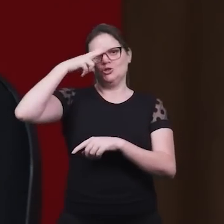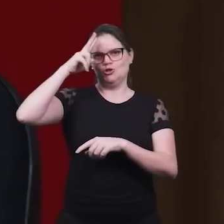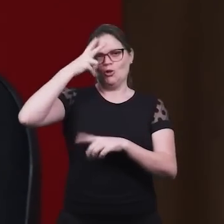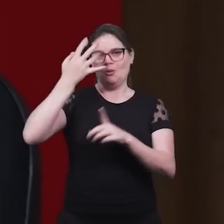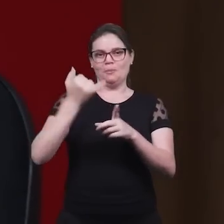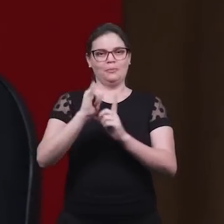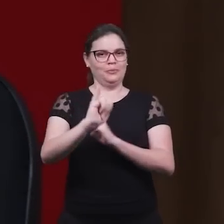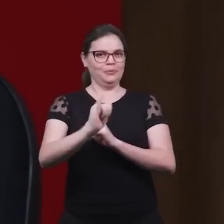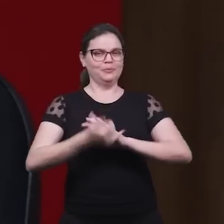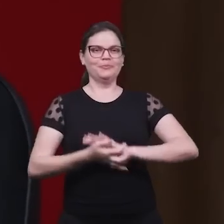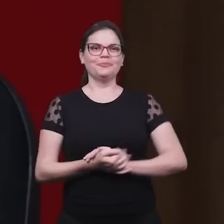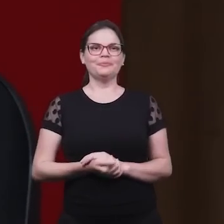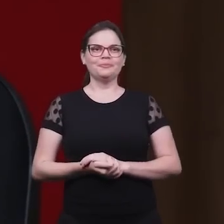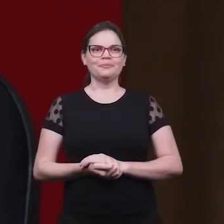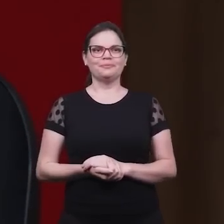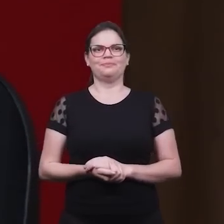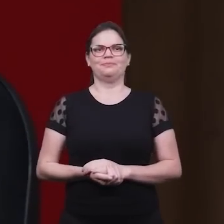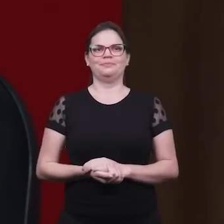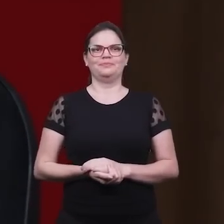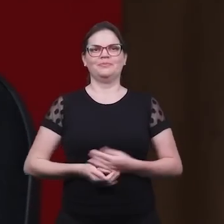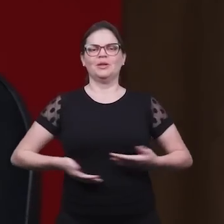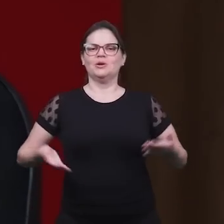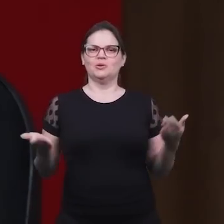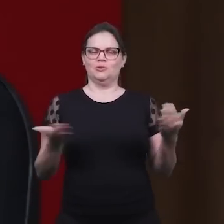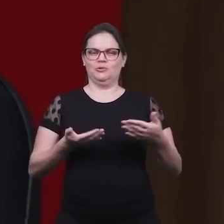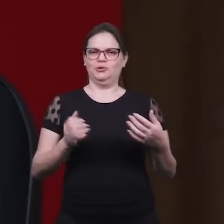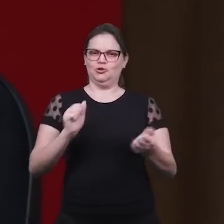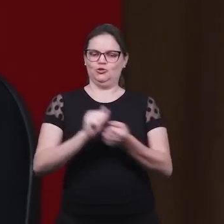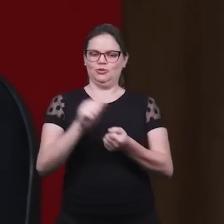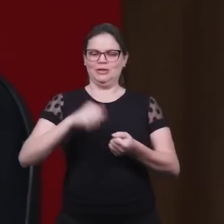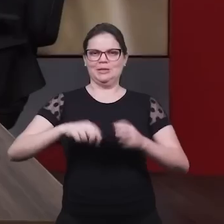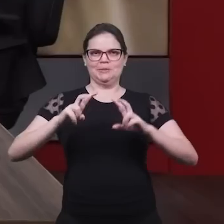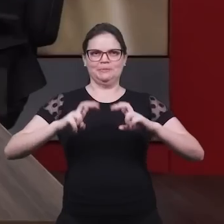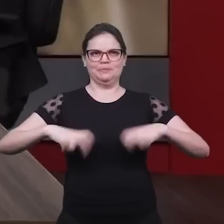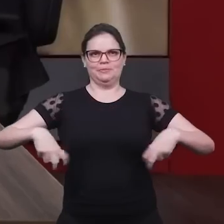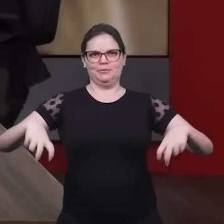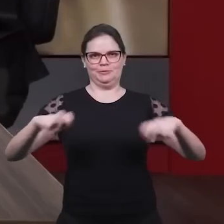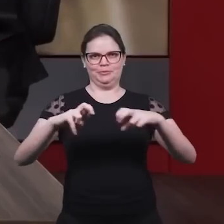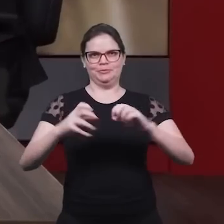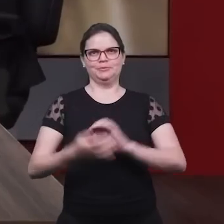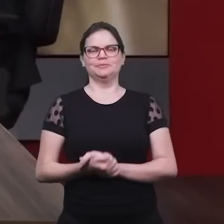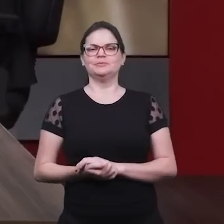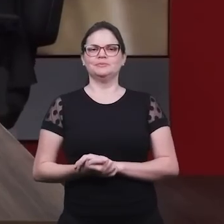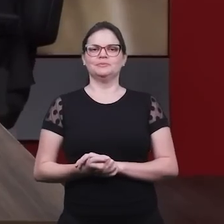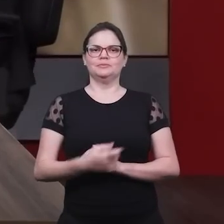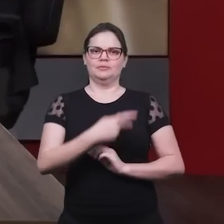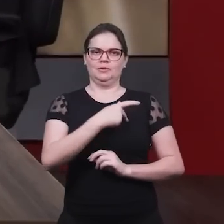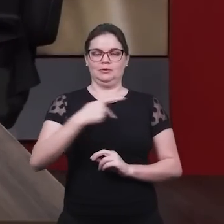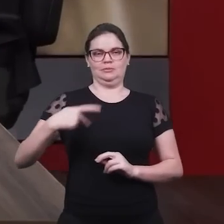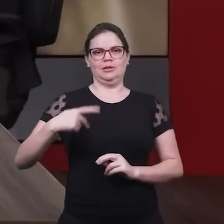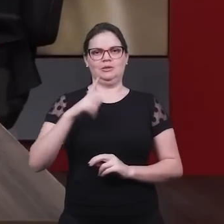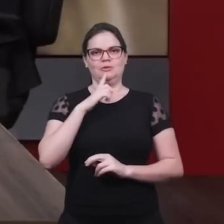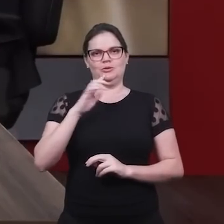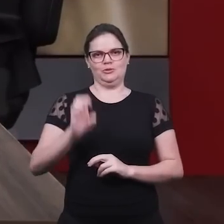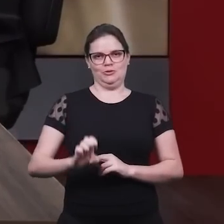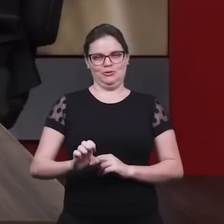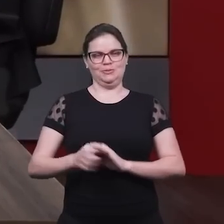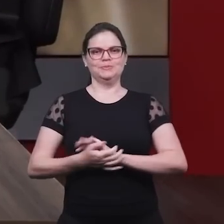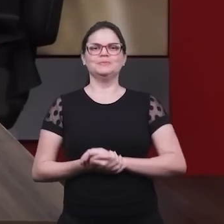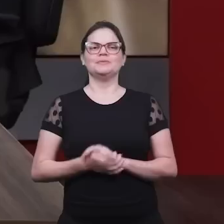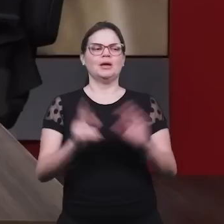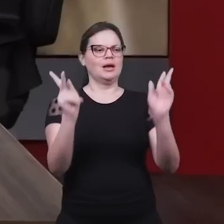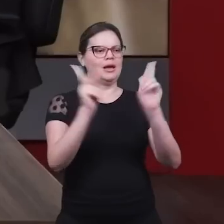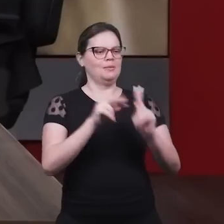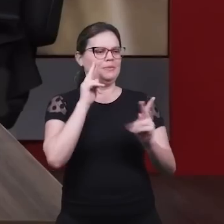e o Profético. Hoje estão aqui comigo o pastor Luiz